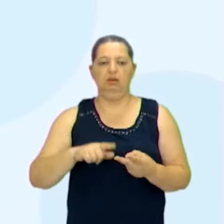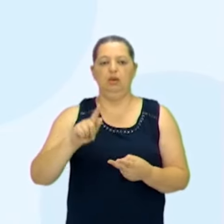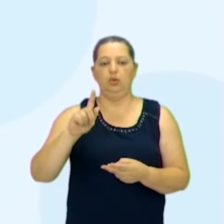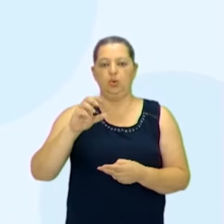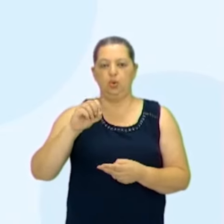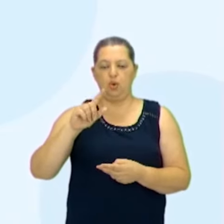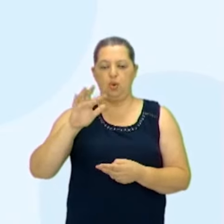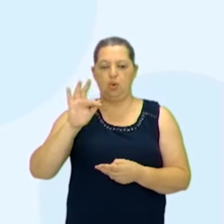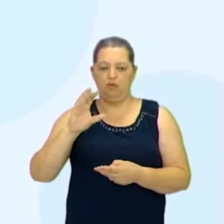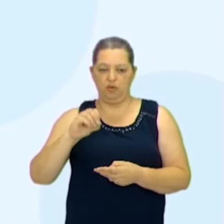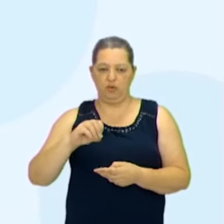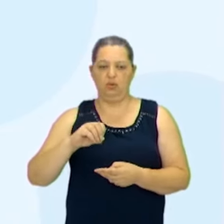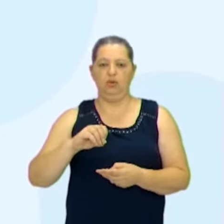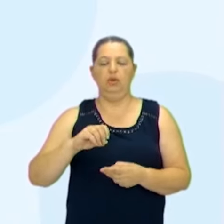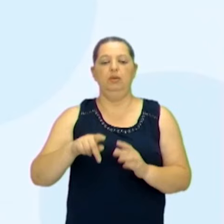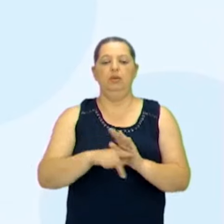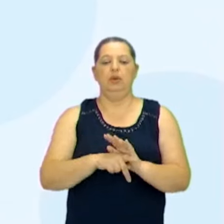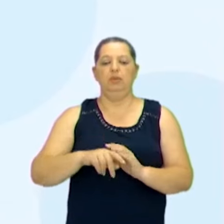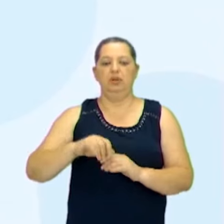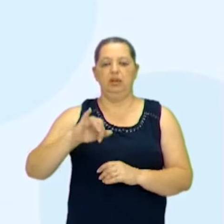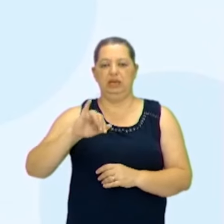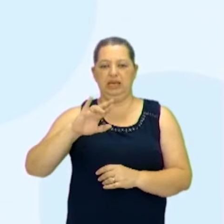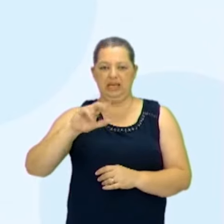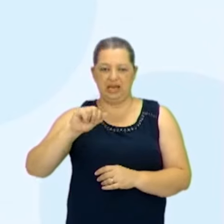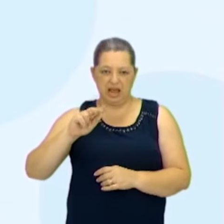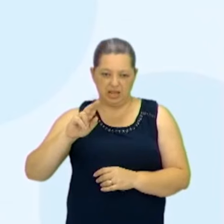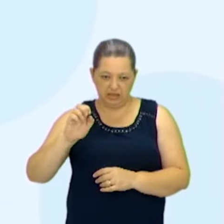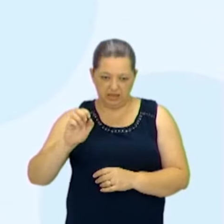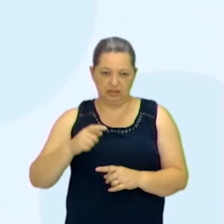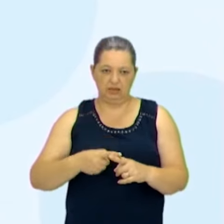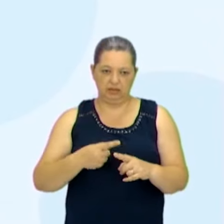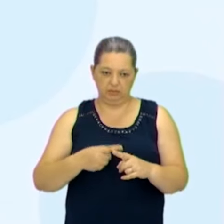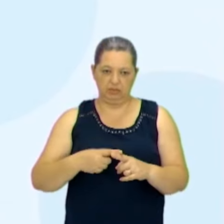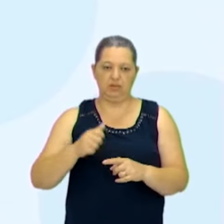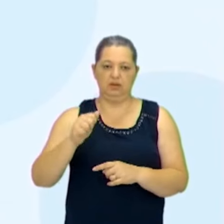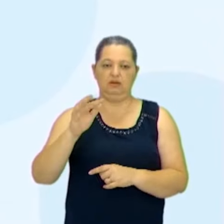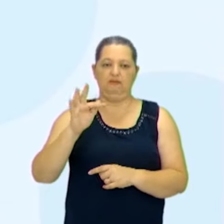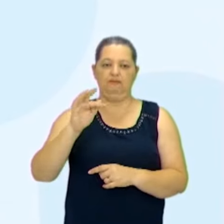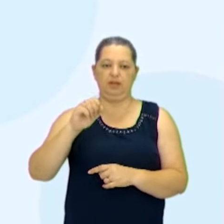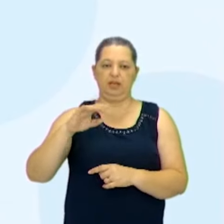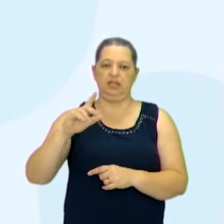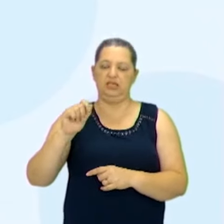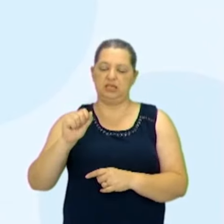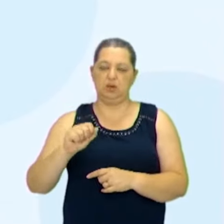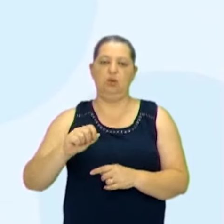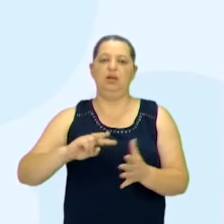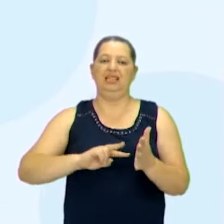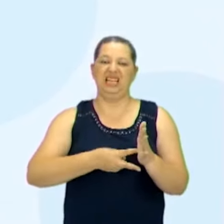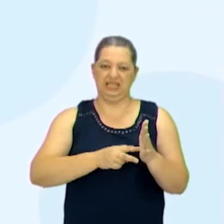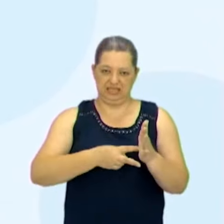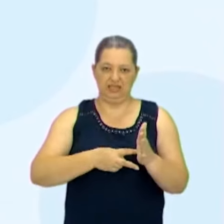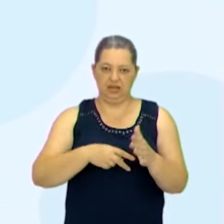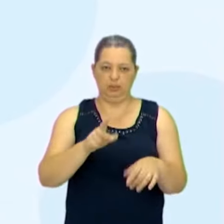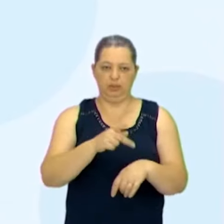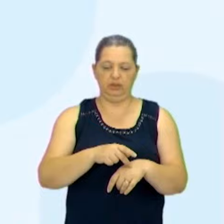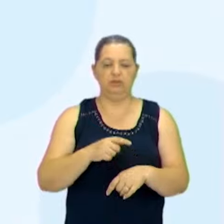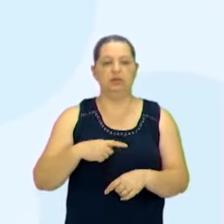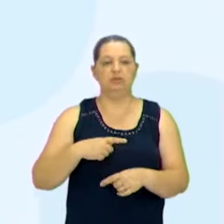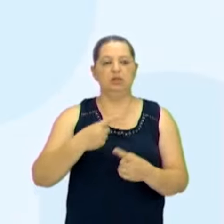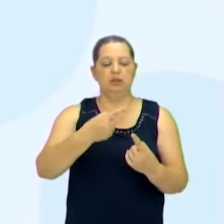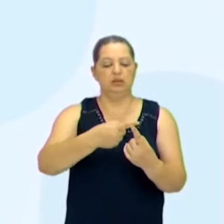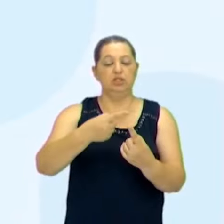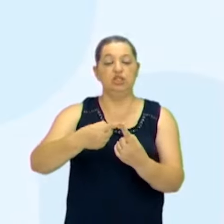Golfo, guerra do Iraque em 2003, guerra do Afeganistão e a guerra da Síria. E aí, aqui na sequência, eu quero mostrar para vocês que